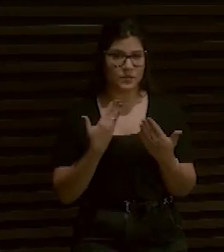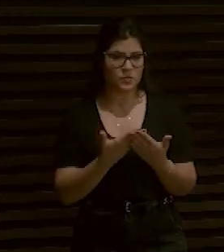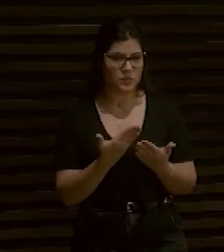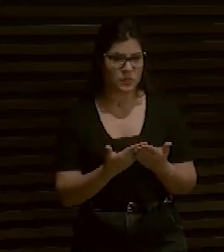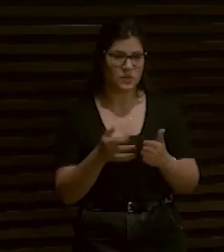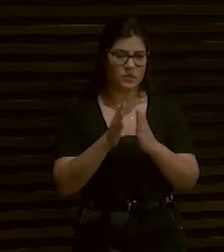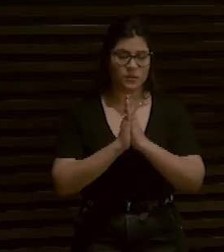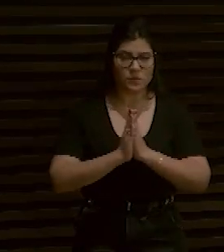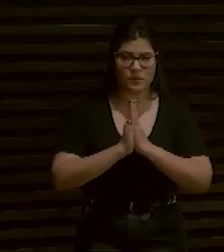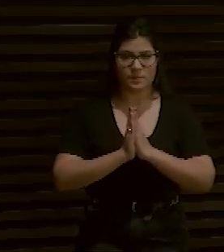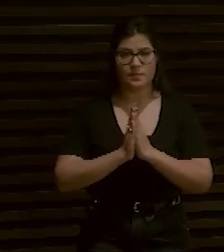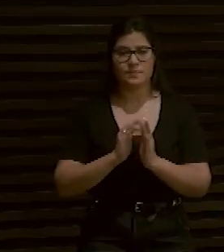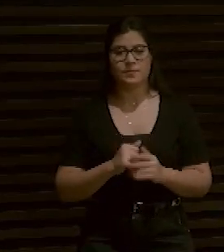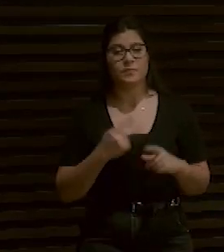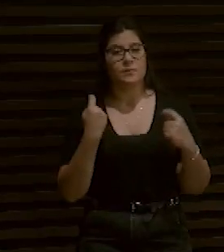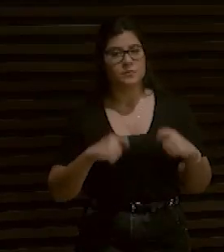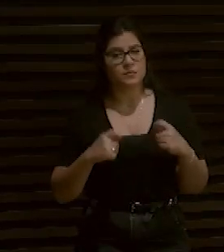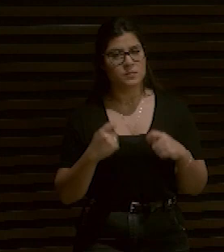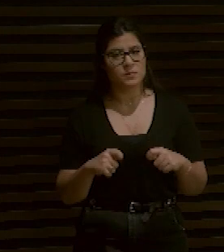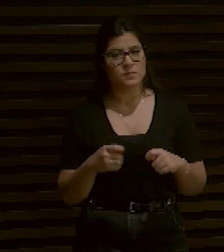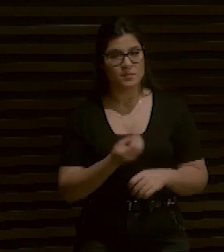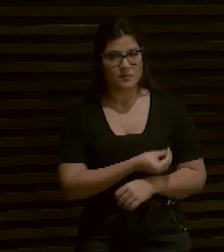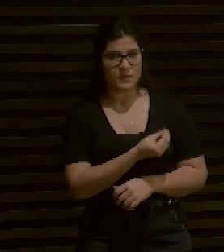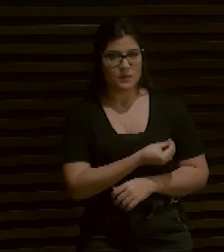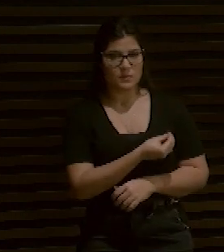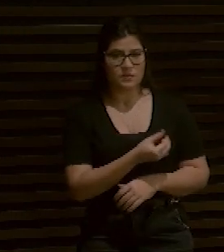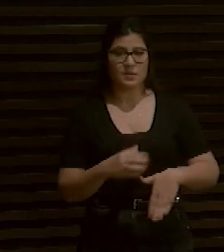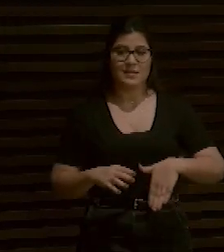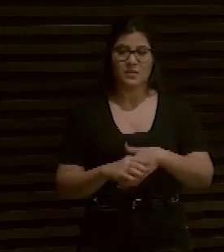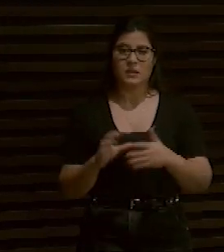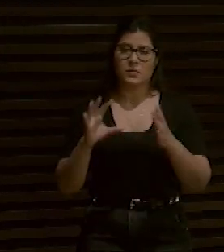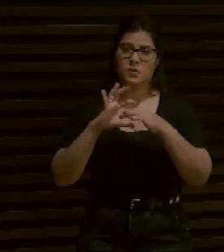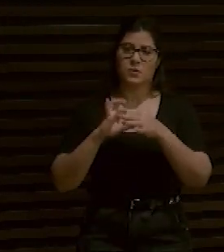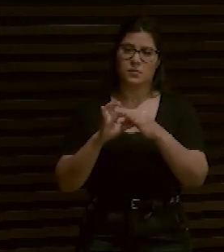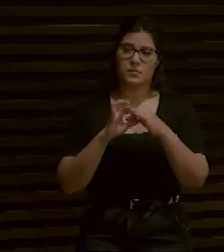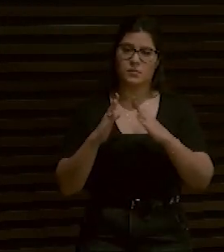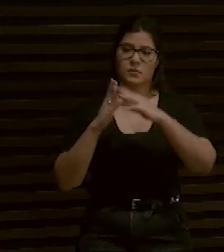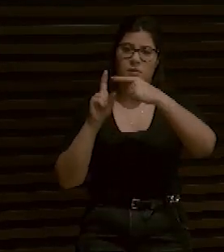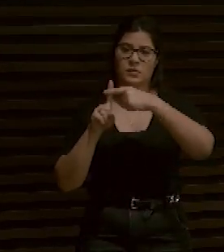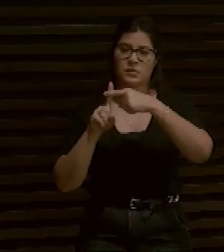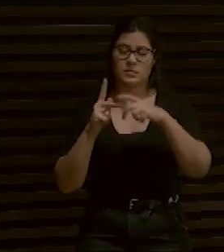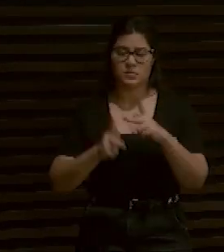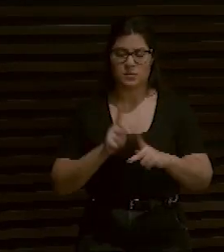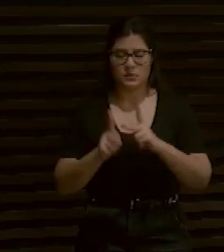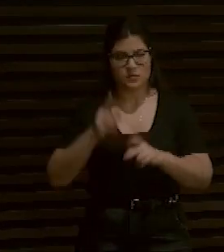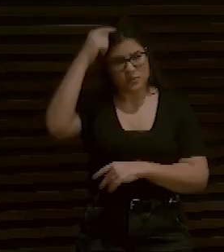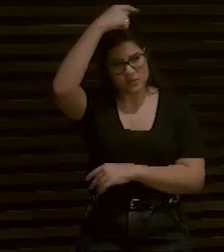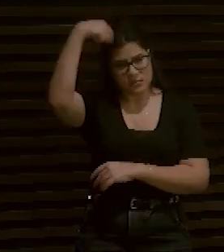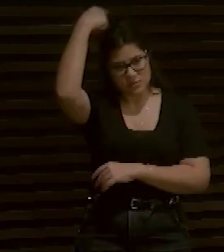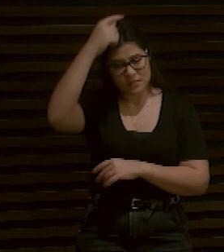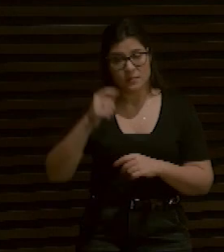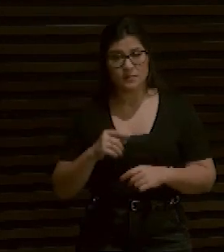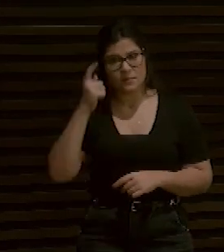precisamos orar e nós precisamos viver em comunhão com a igreja, com os santos, pensando sempre